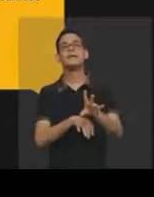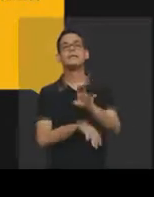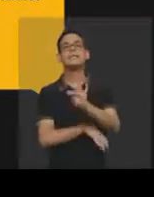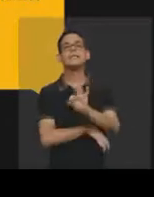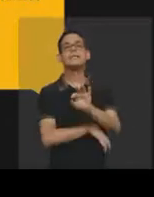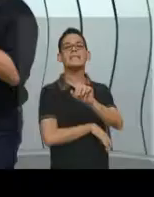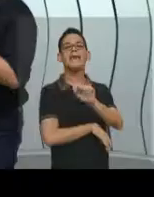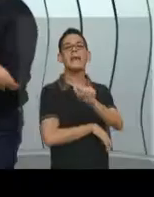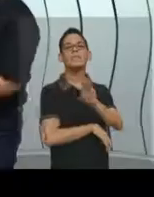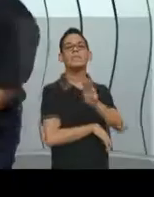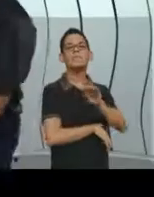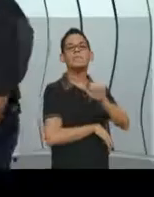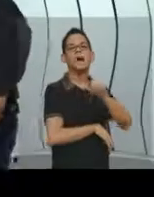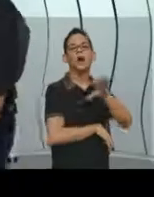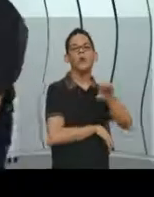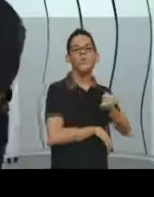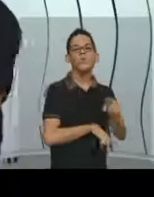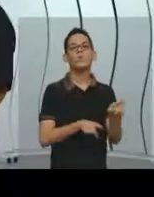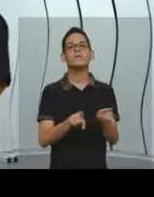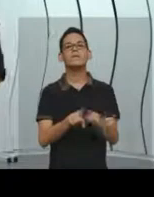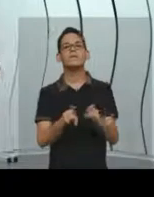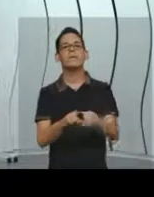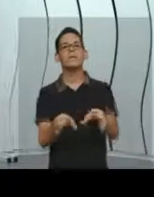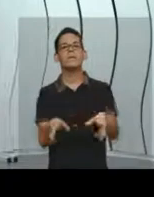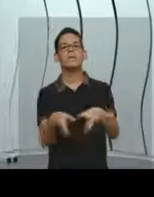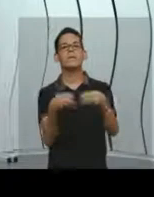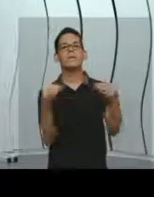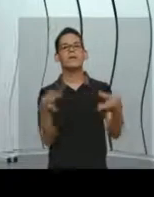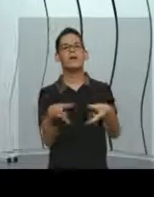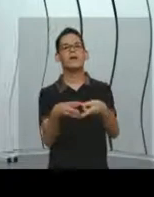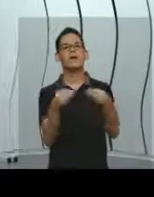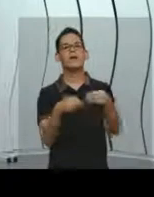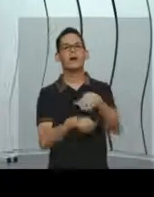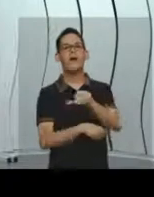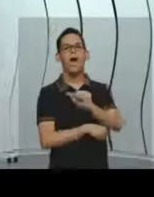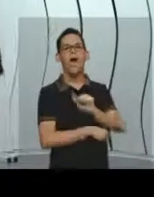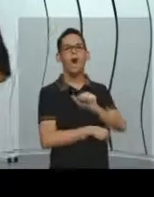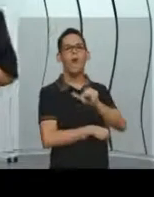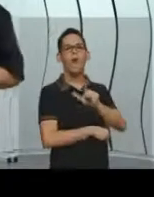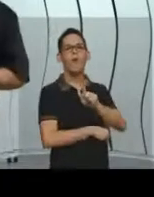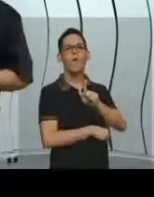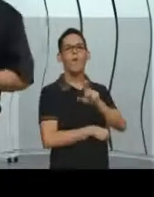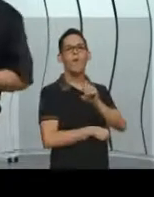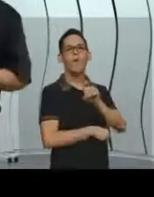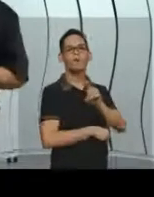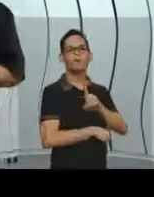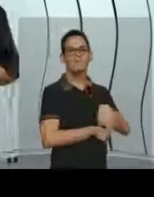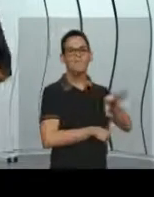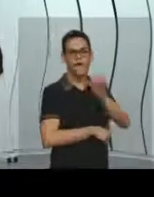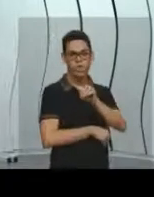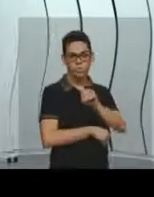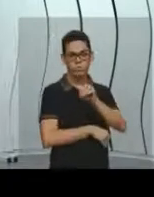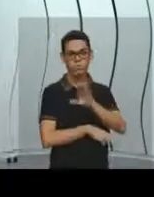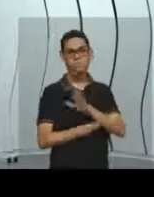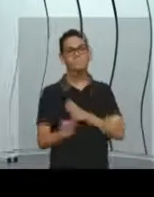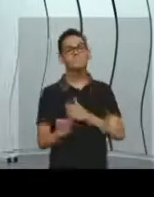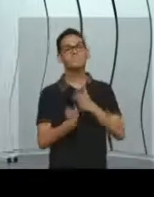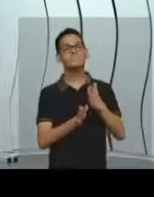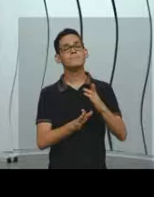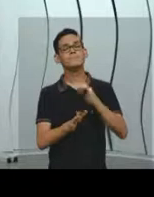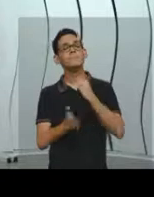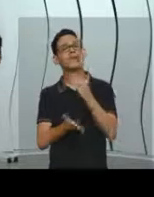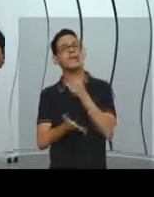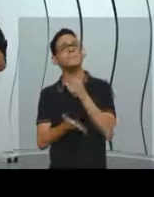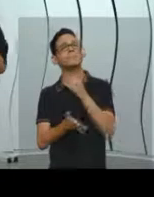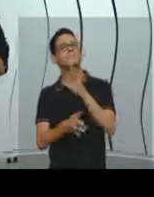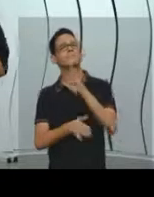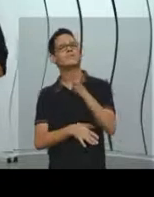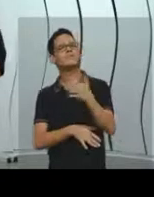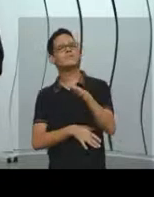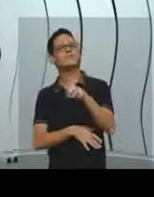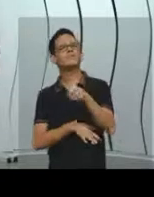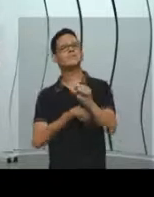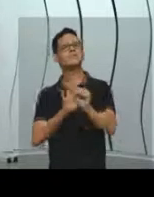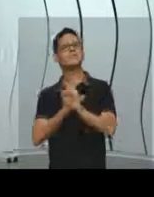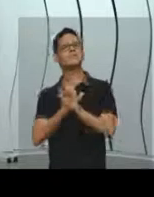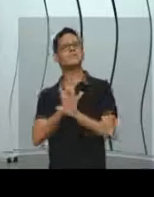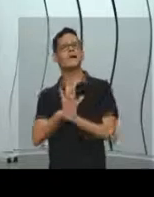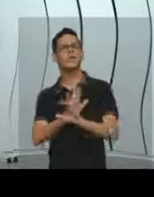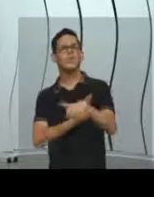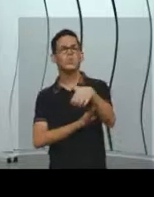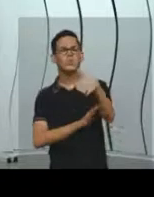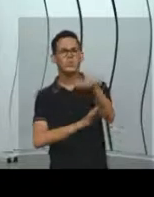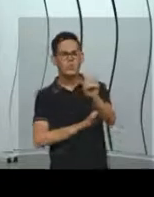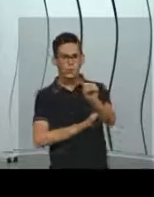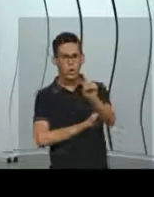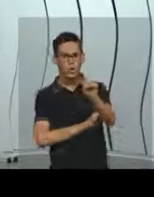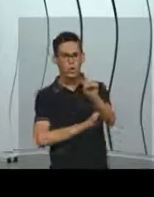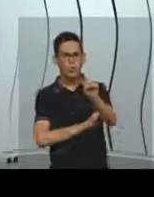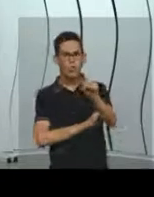algodão. Ocorre que, a partir do século XVIII, o Portugal começou a sofrer a concorrência dos holandeses. Lembrando um